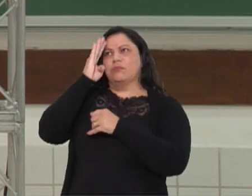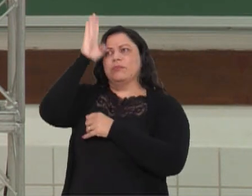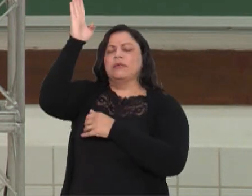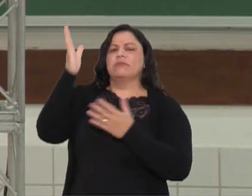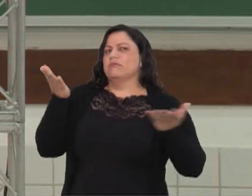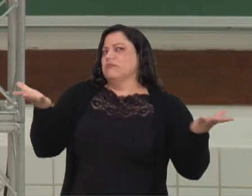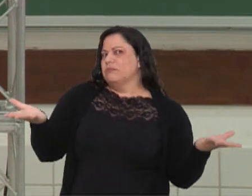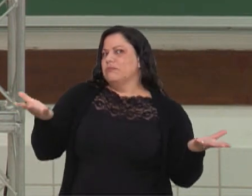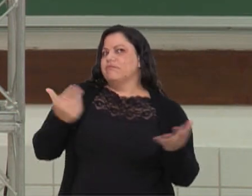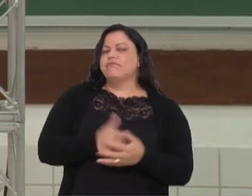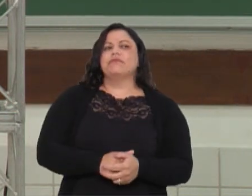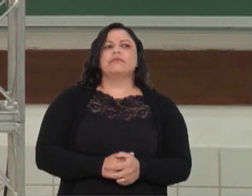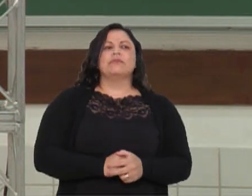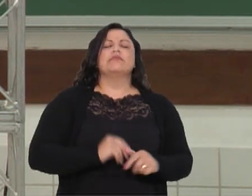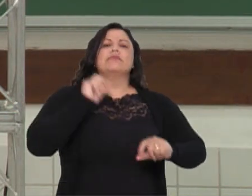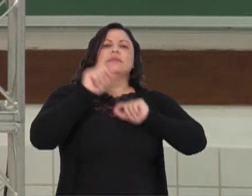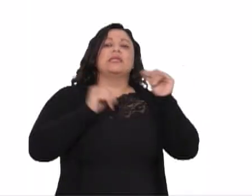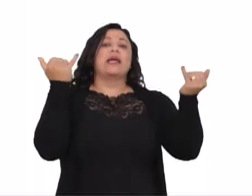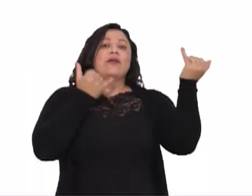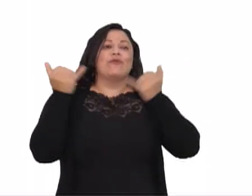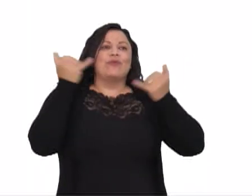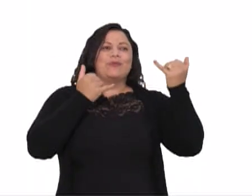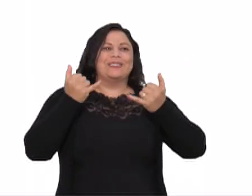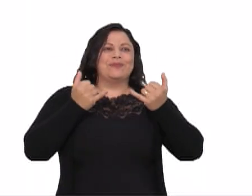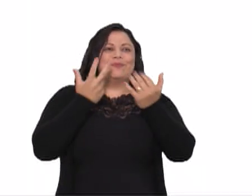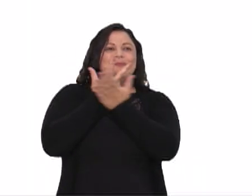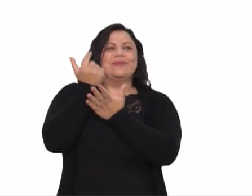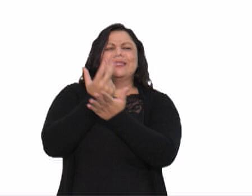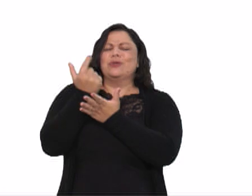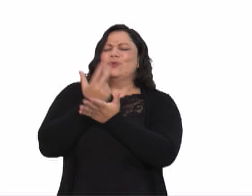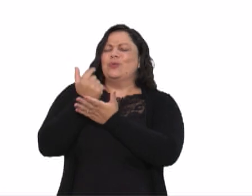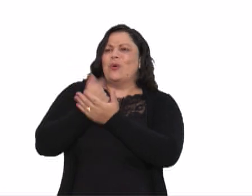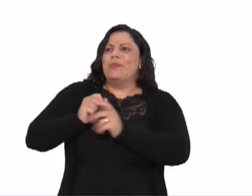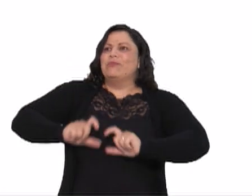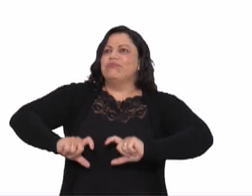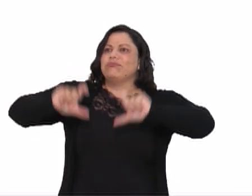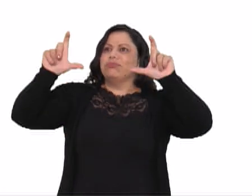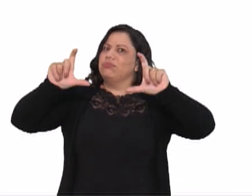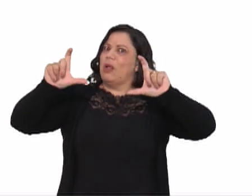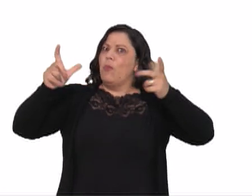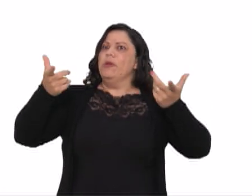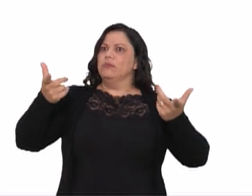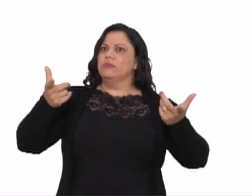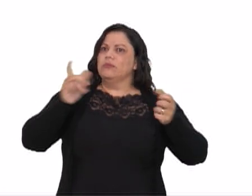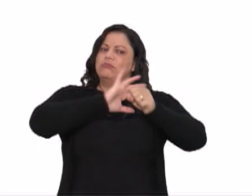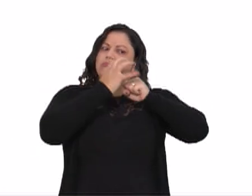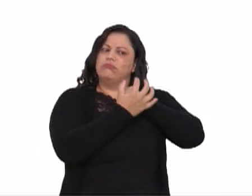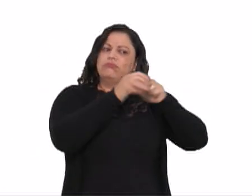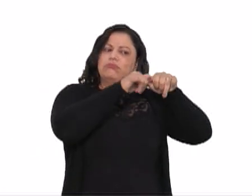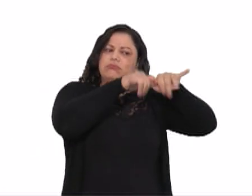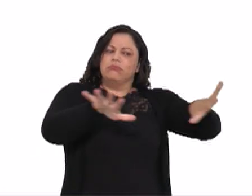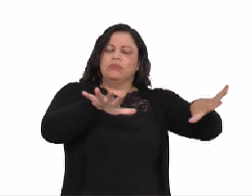leitores? É a informação de que o consumo ele aumentou durante a pandemia,